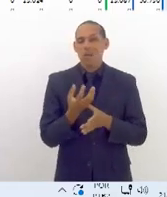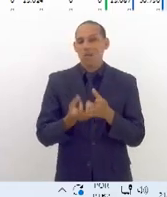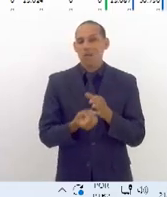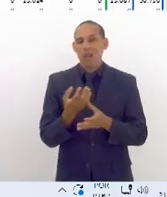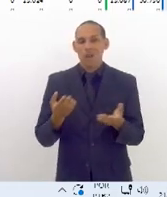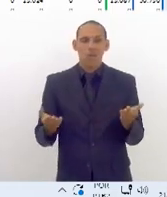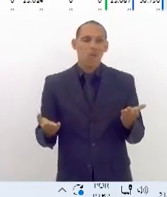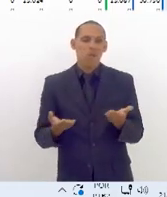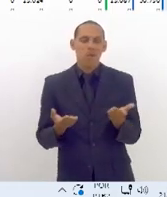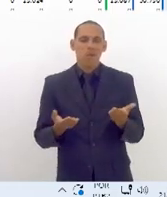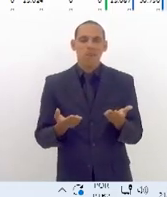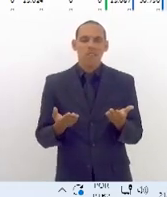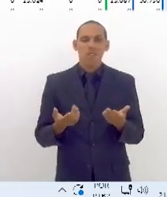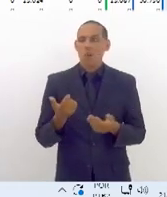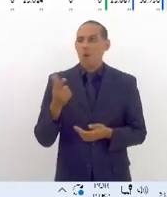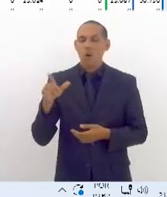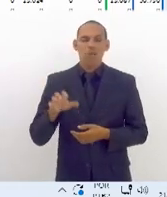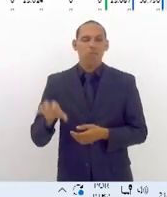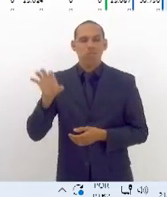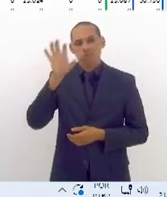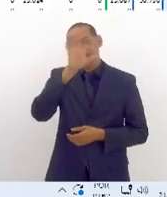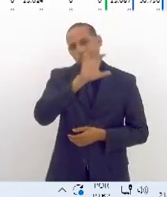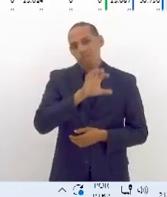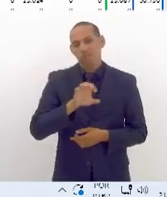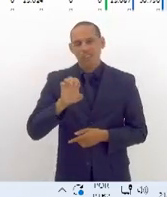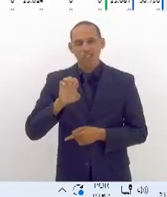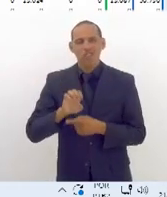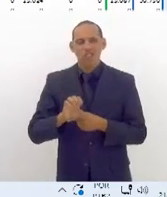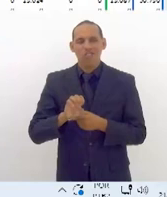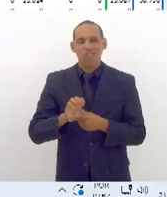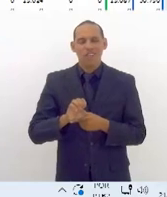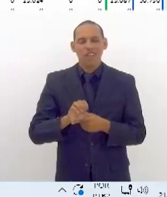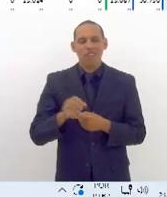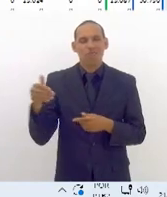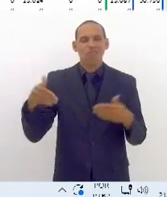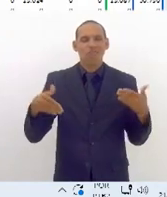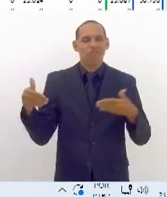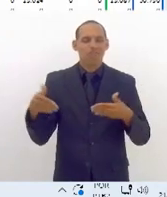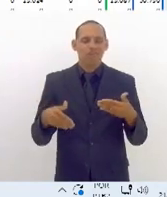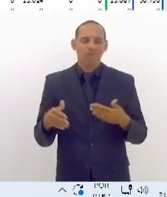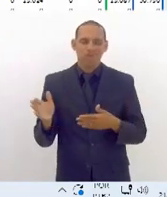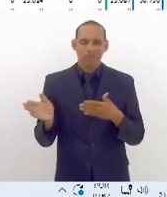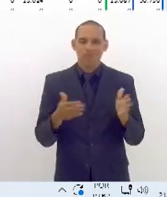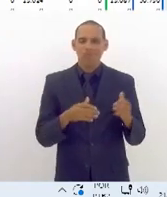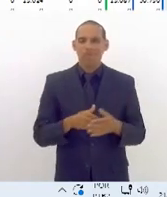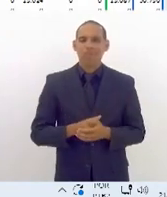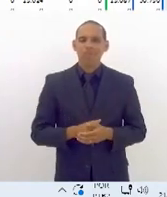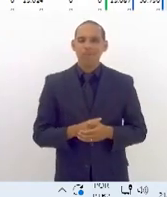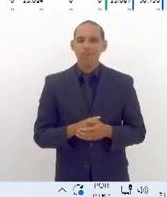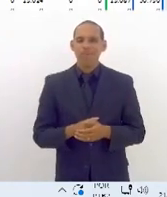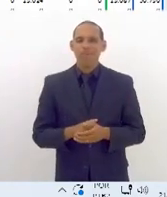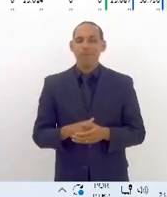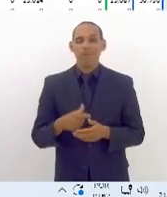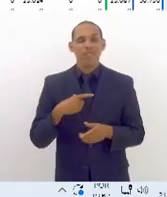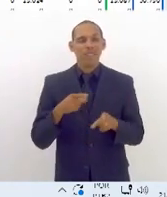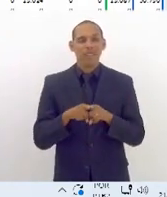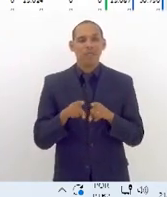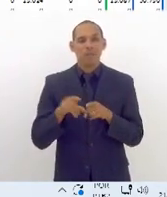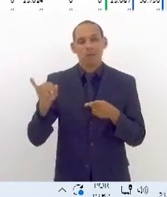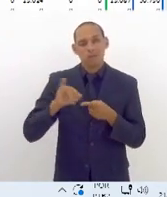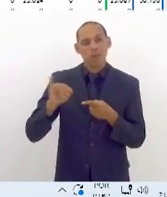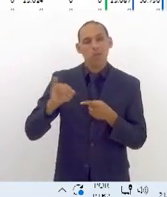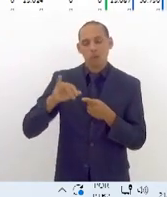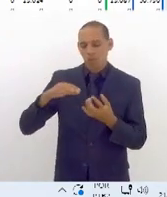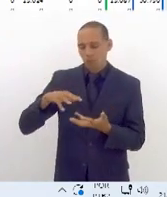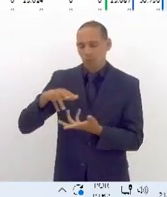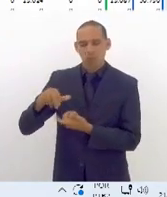tá sendo tá vindo de outros estados da Federação seguindo a gente vai ter importações do resto do